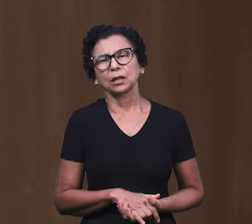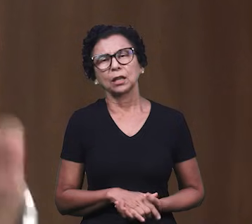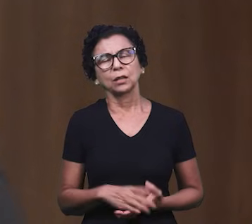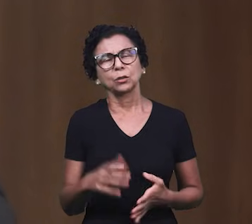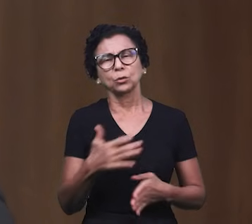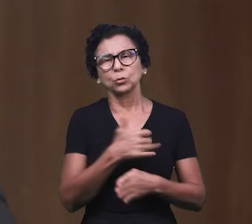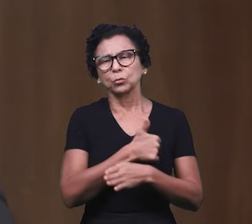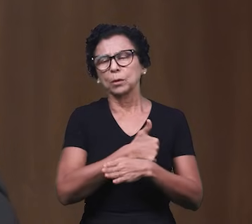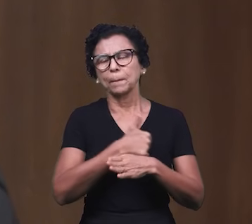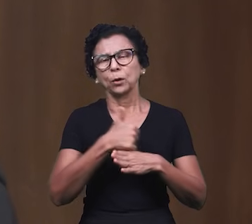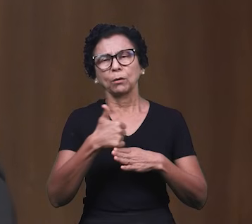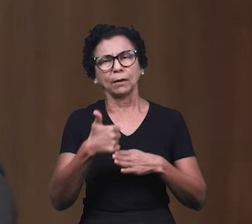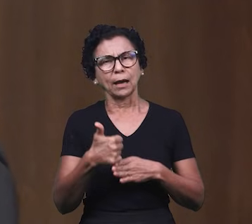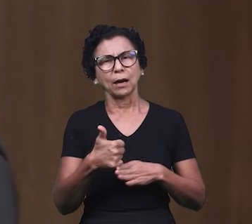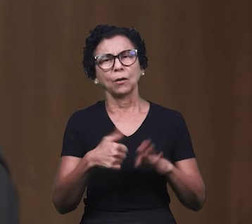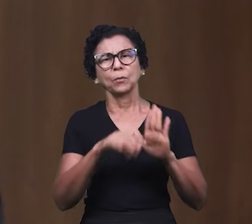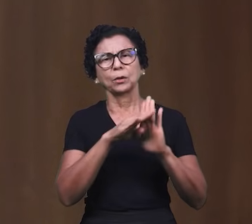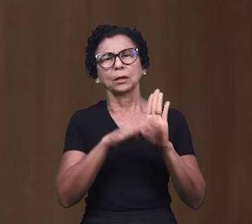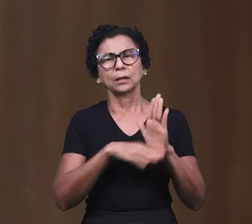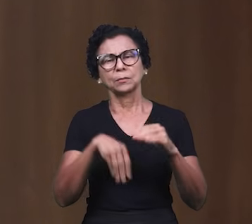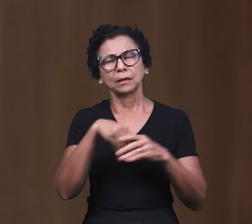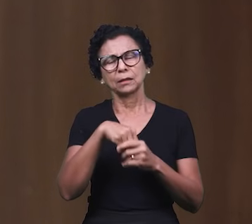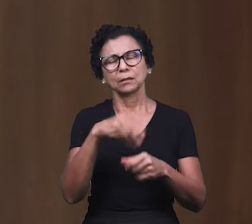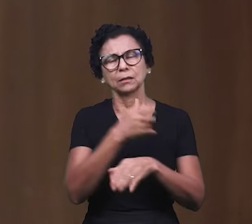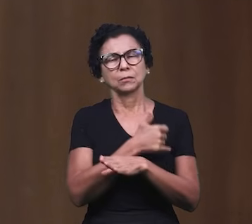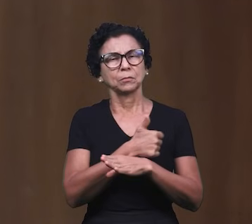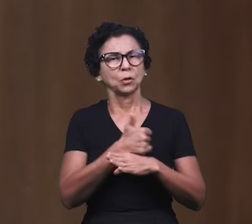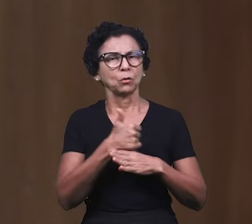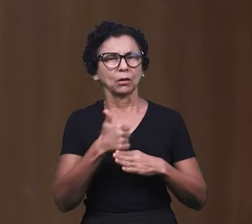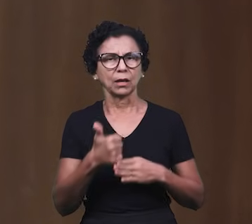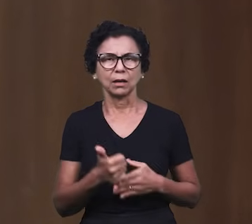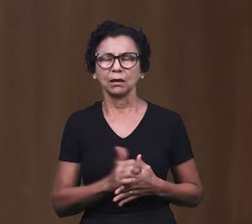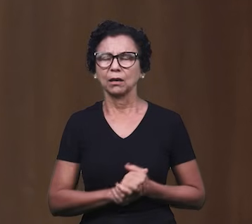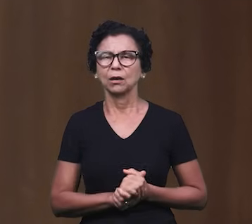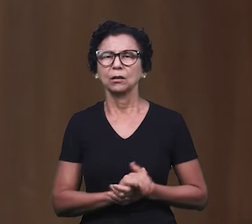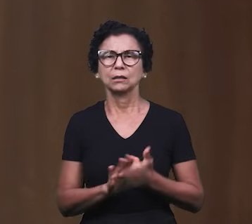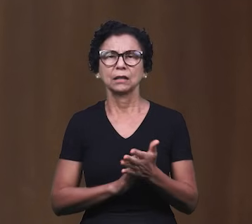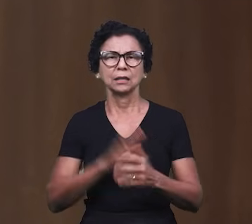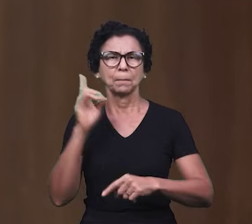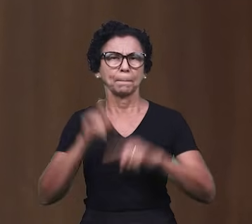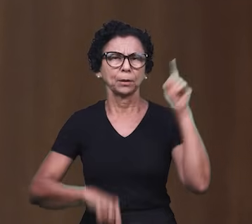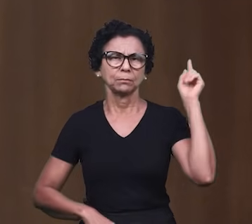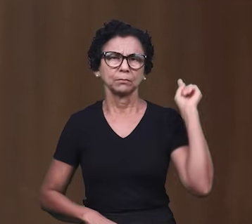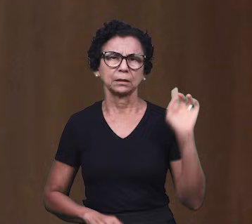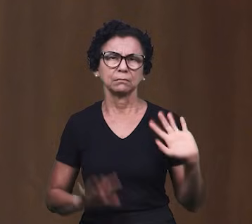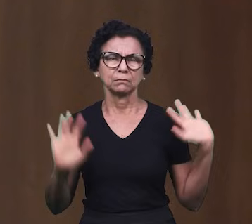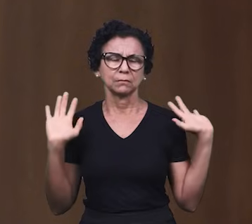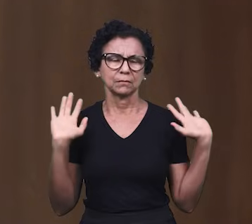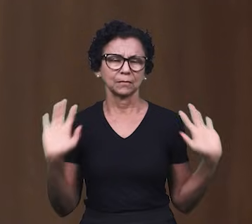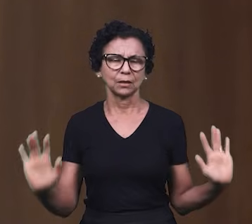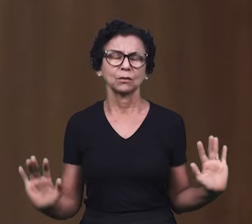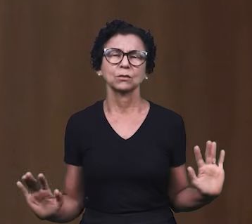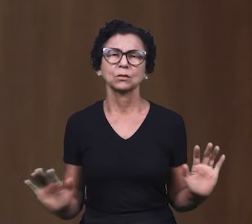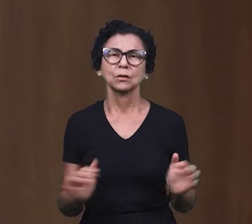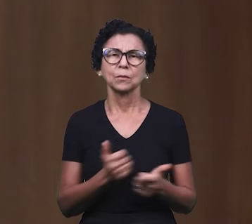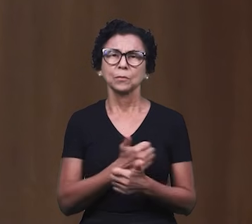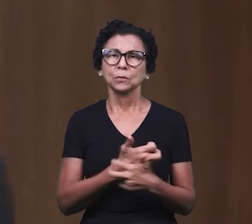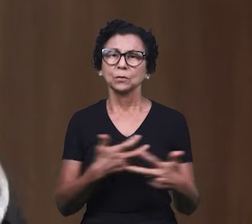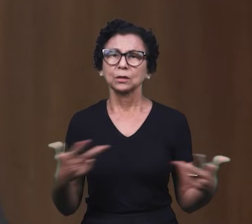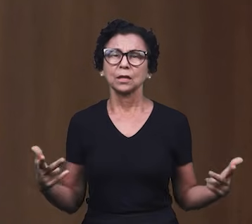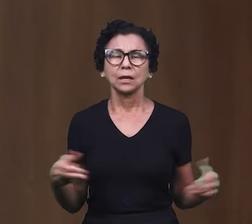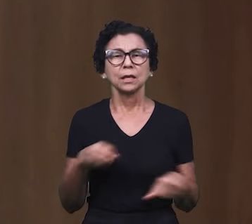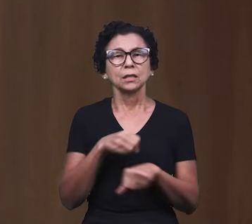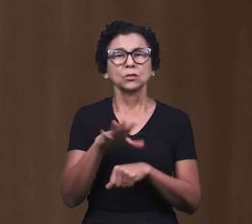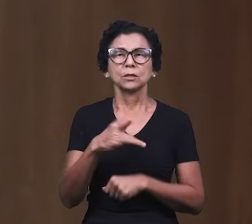a família pode assistir unida, né? Nada que é impróprio, enfim, muito pelo contrário, coisas saudáveis, né? Dicas